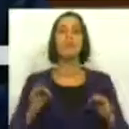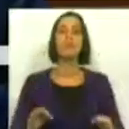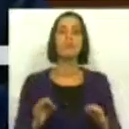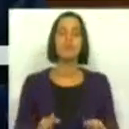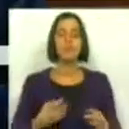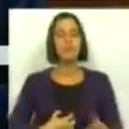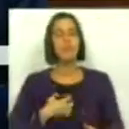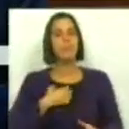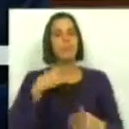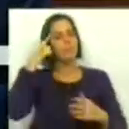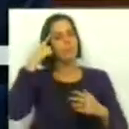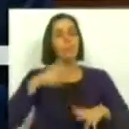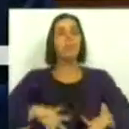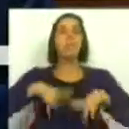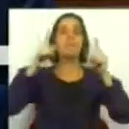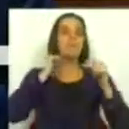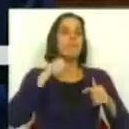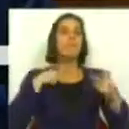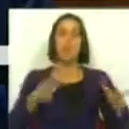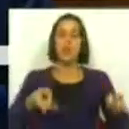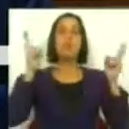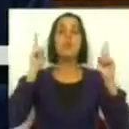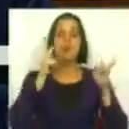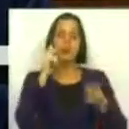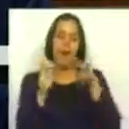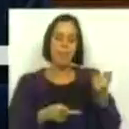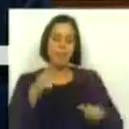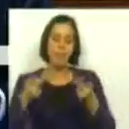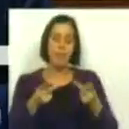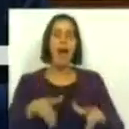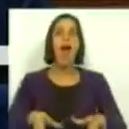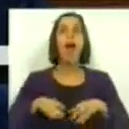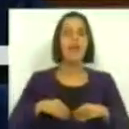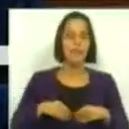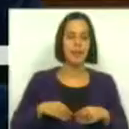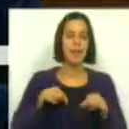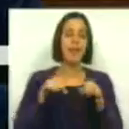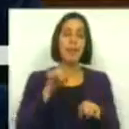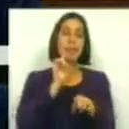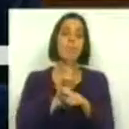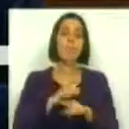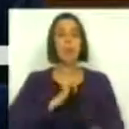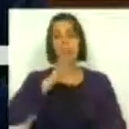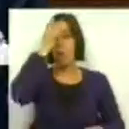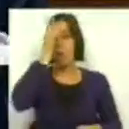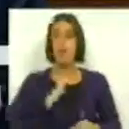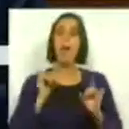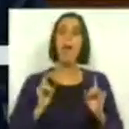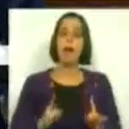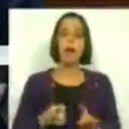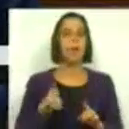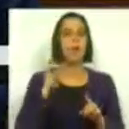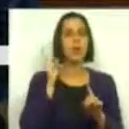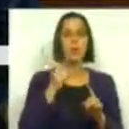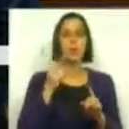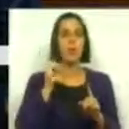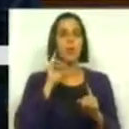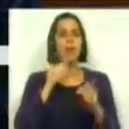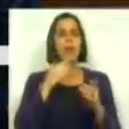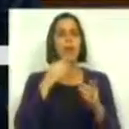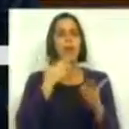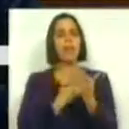é que, num espírito construtivo, estamos disponíveis para apreciar e aceitar aquelas que, a nosso entender, não